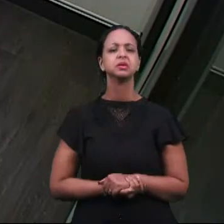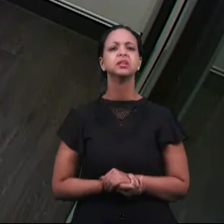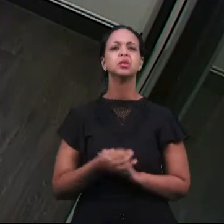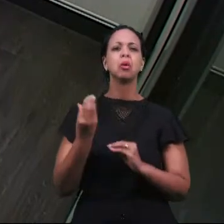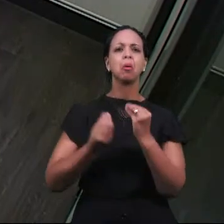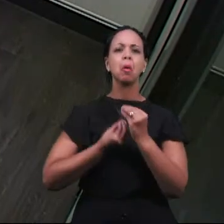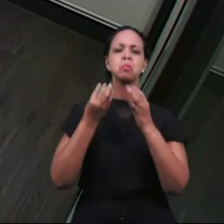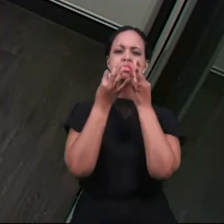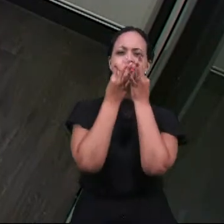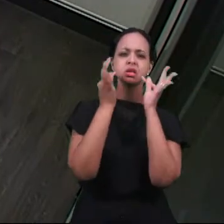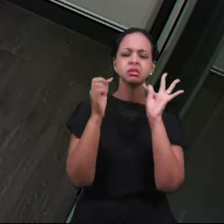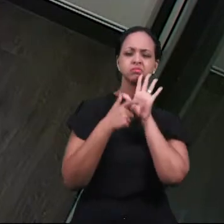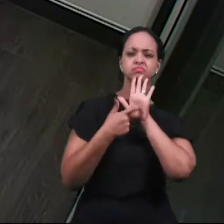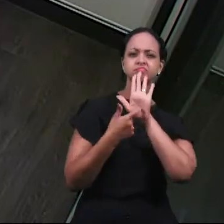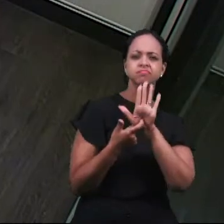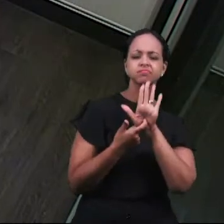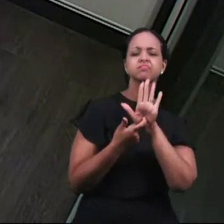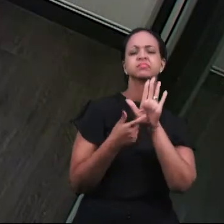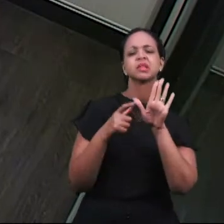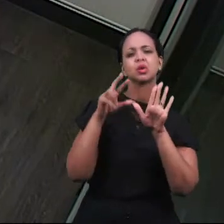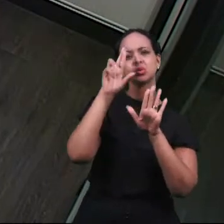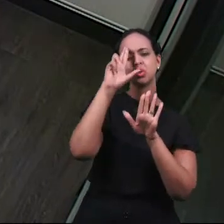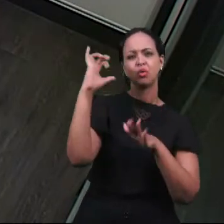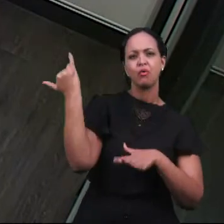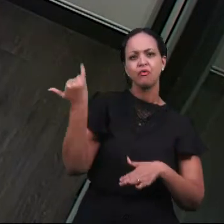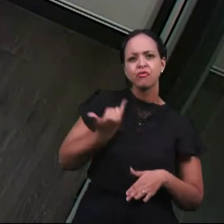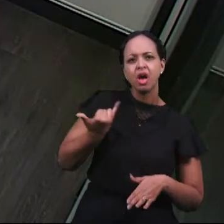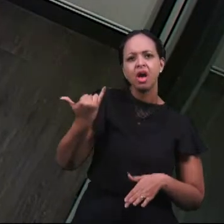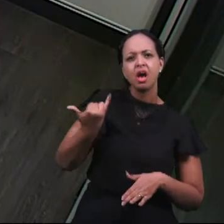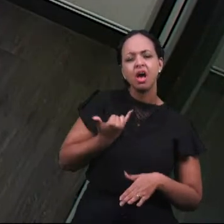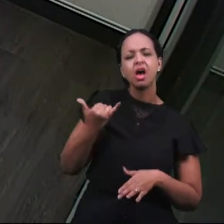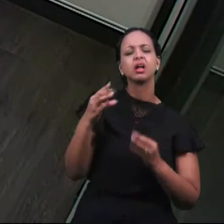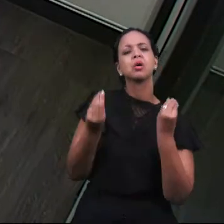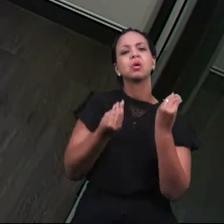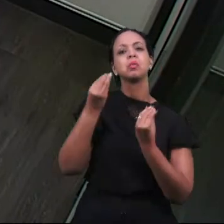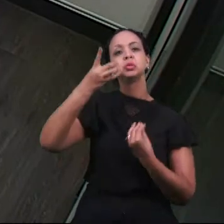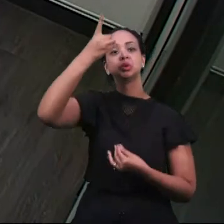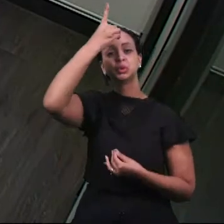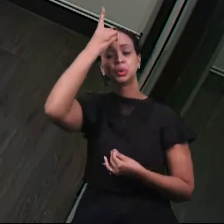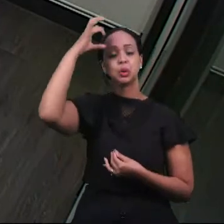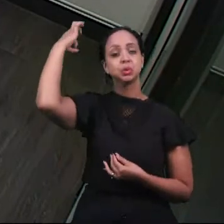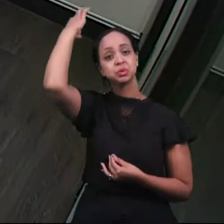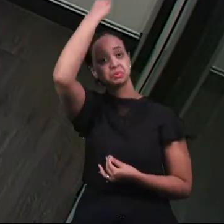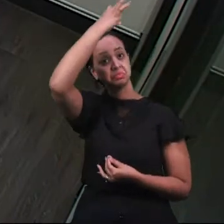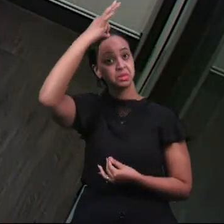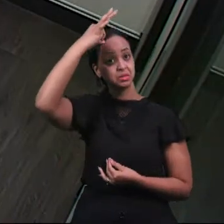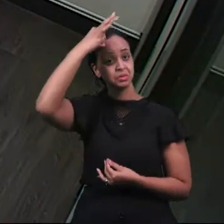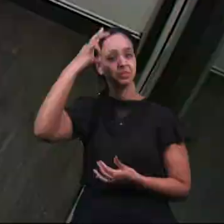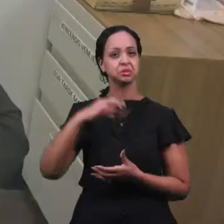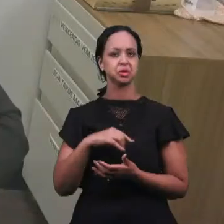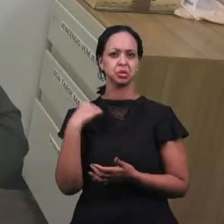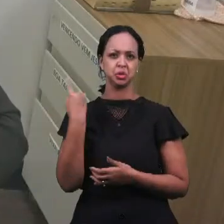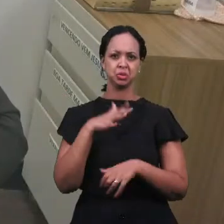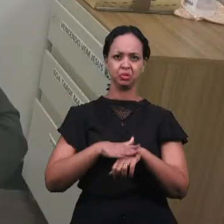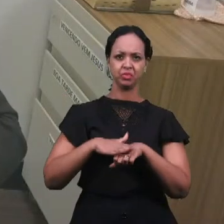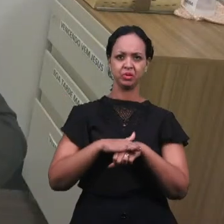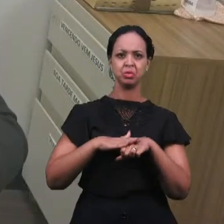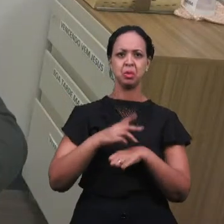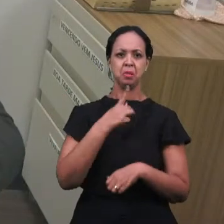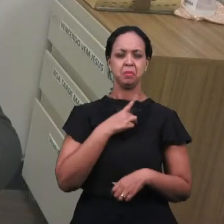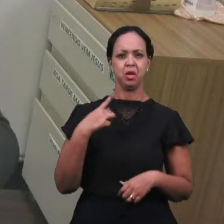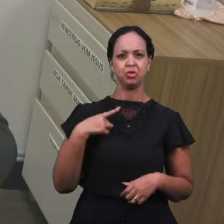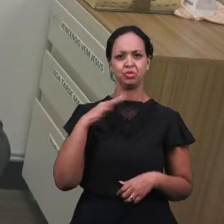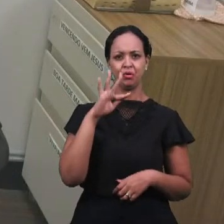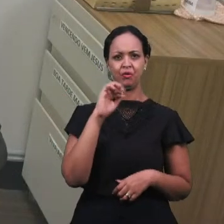Testificando, é Deus falando com o servo, com a serva do Senhor através dos dons espirituais. Olha, nós estamos aqui conversando com o pastor Fábio Gomes,